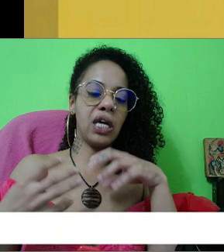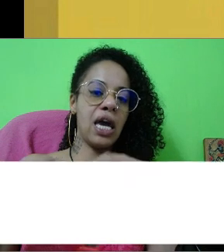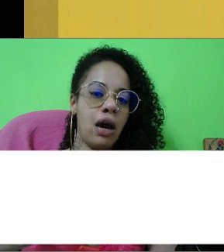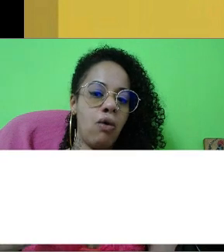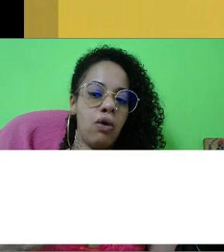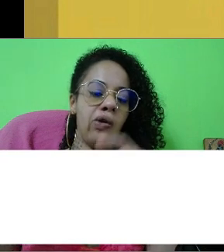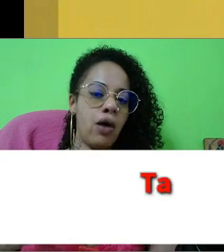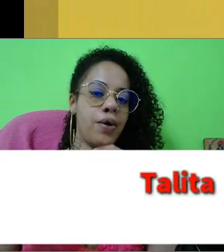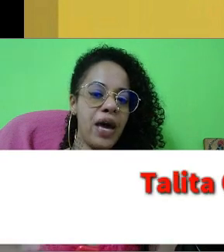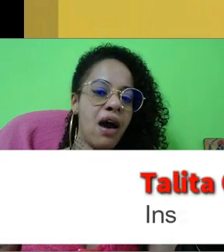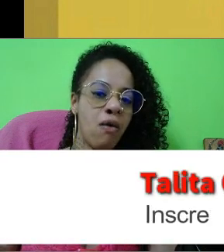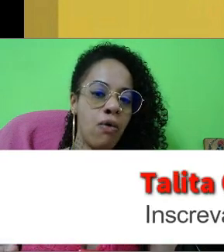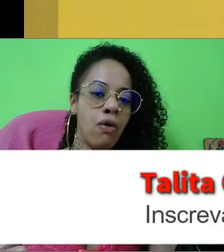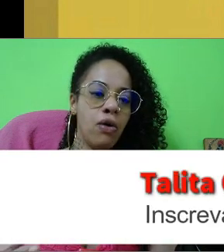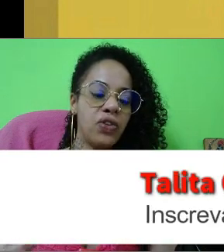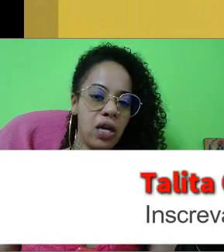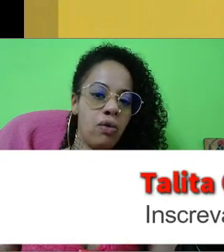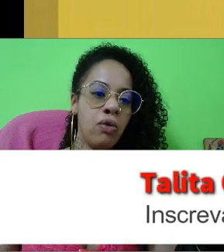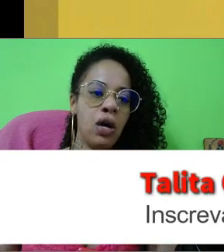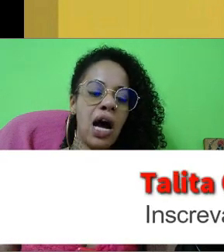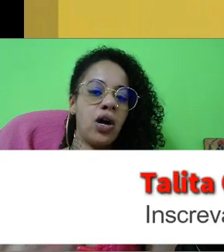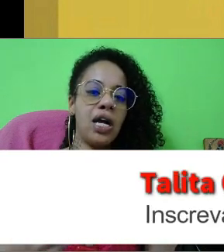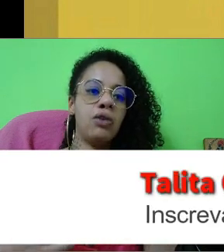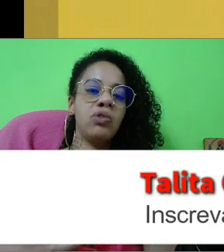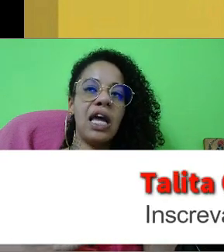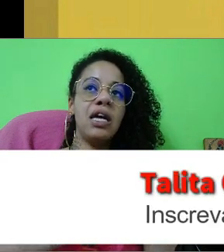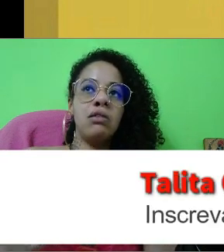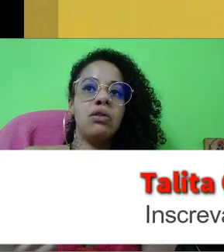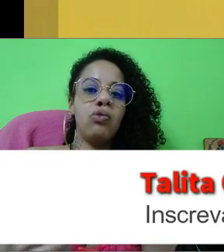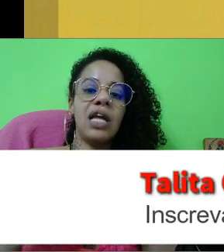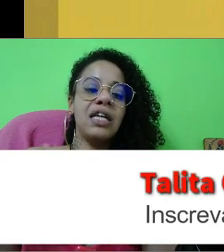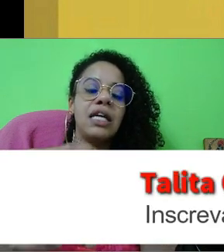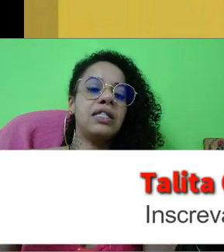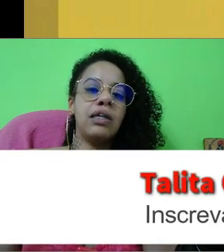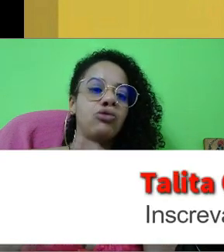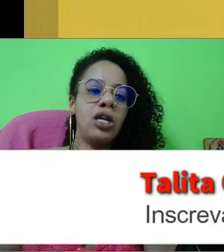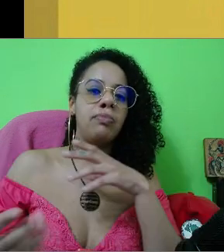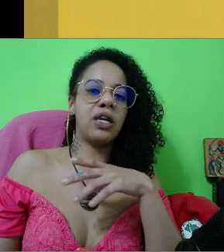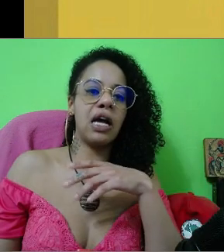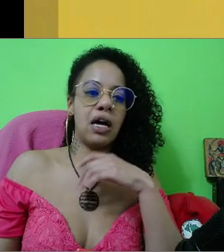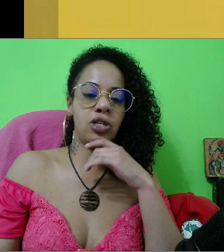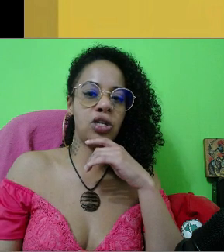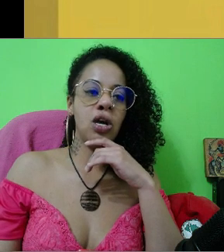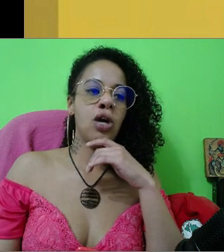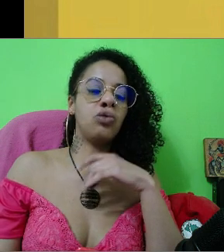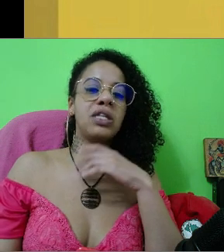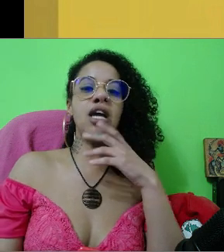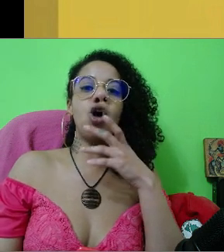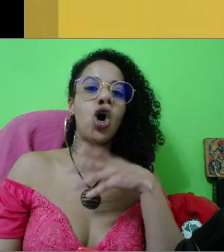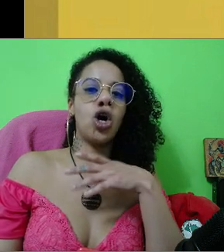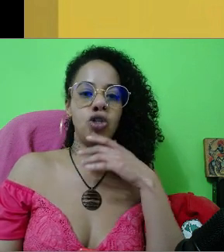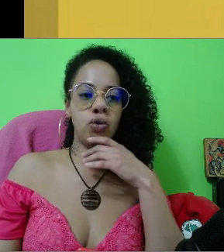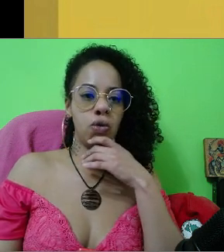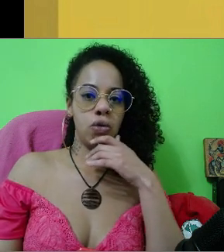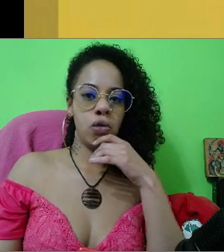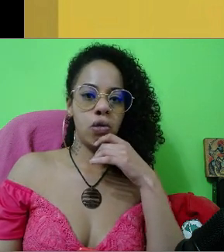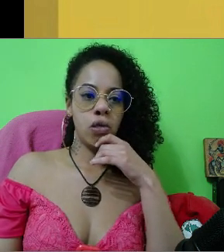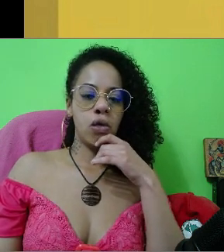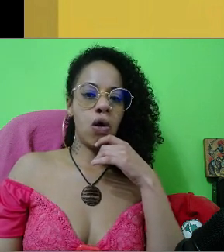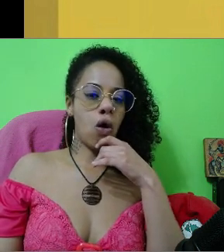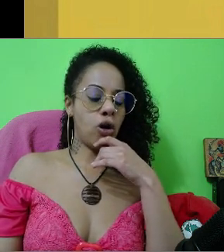real mesmo o que que é Real o real é o Real Entendeu agora não tem não tem sessão de Liberdade não tem